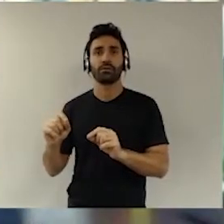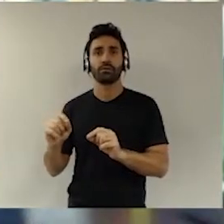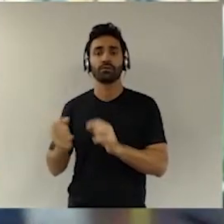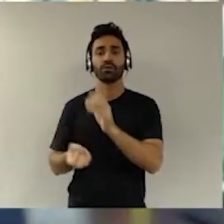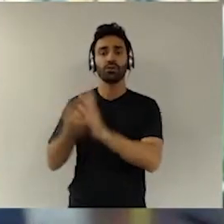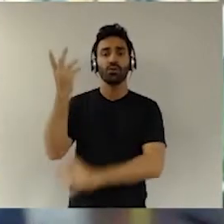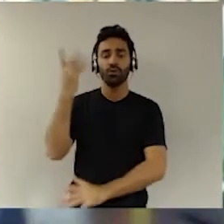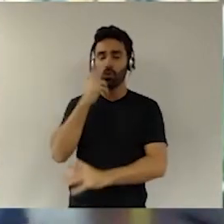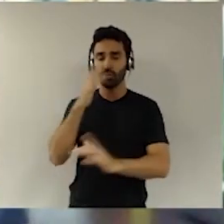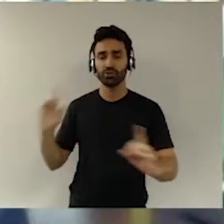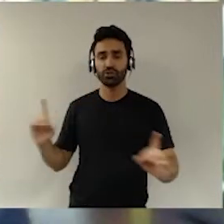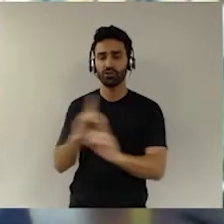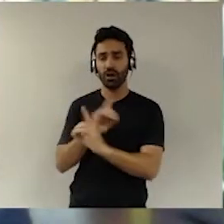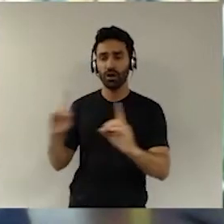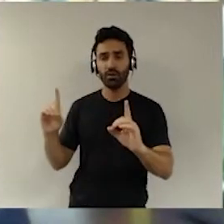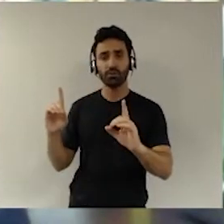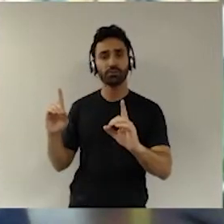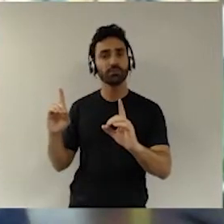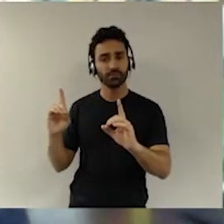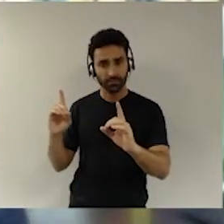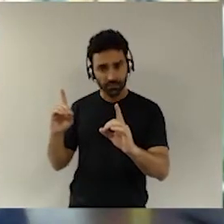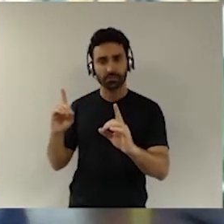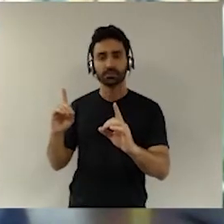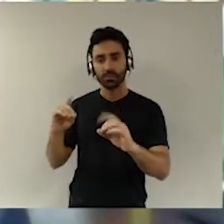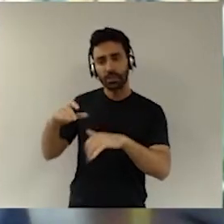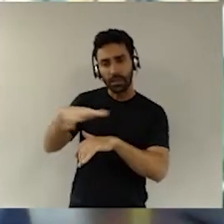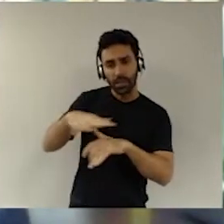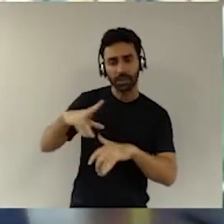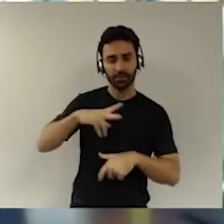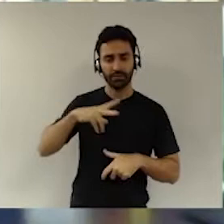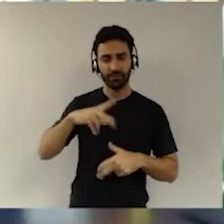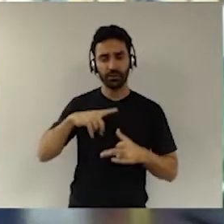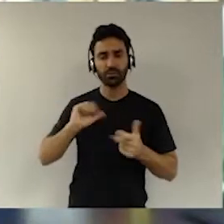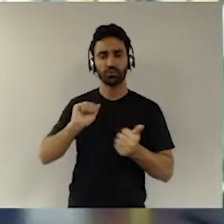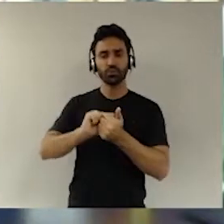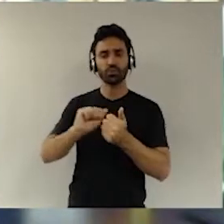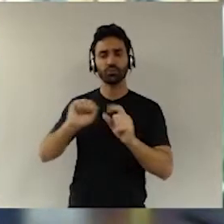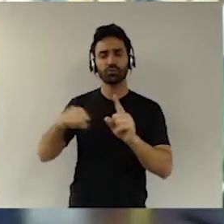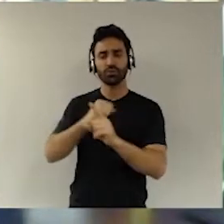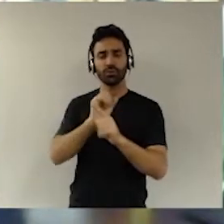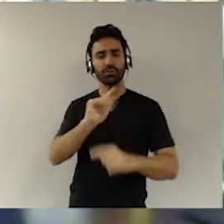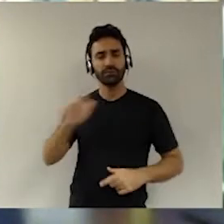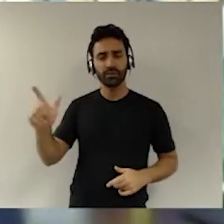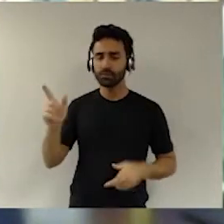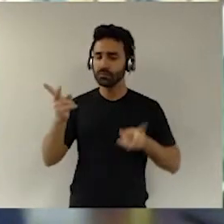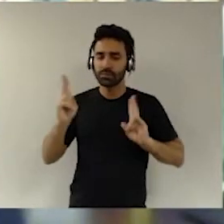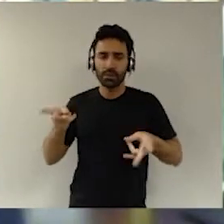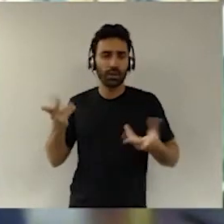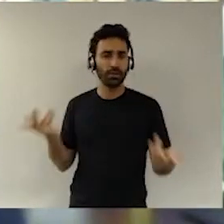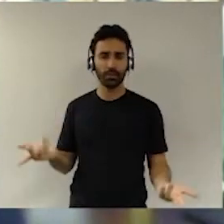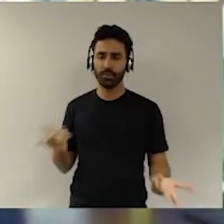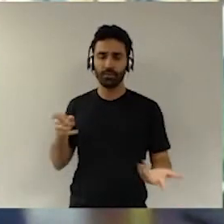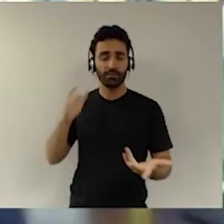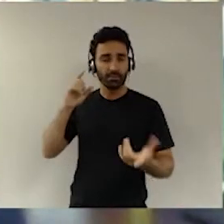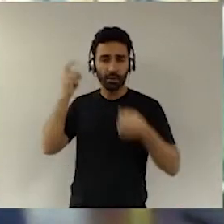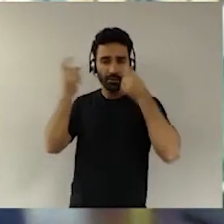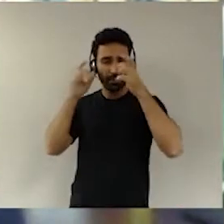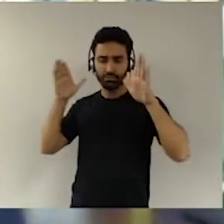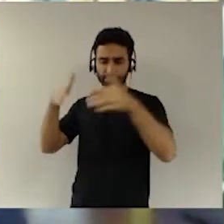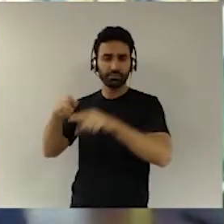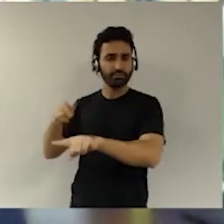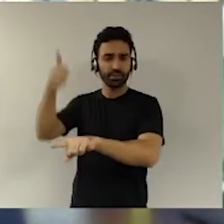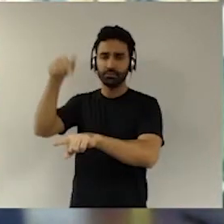estabeleceu um diálogo com o setor privado, com a sociedade civil organizada. Ela sempre primou por